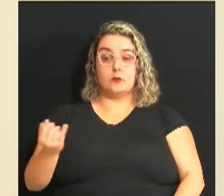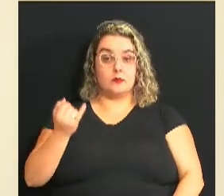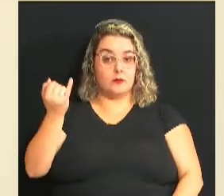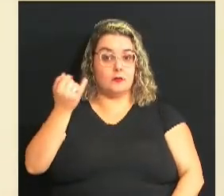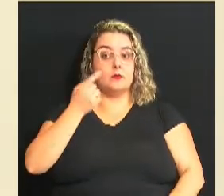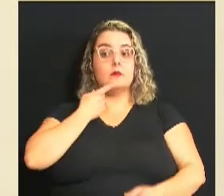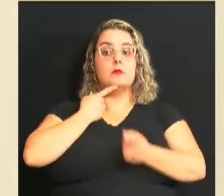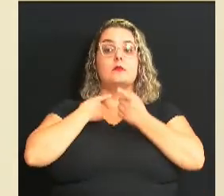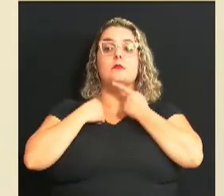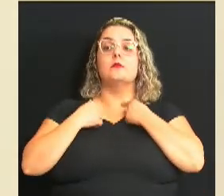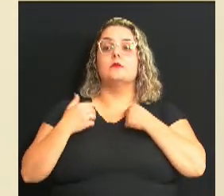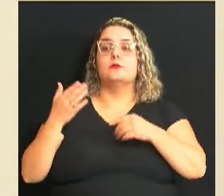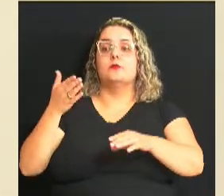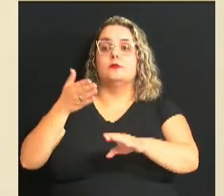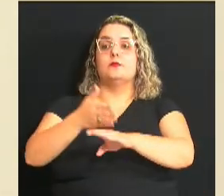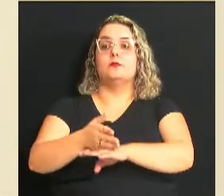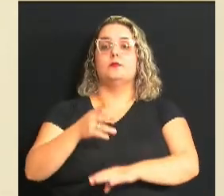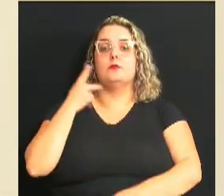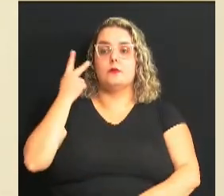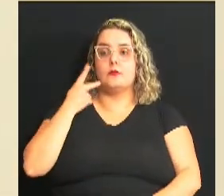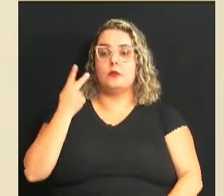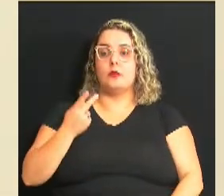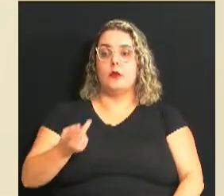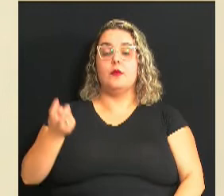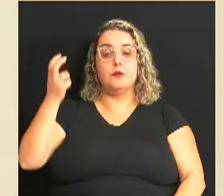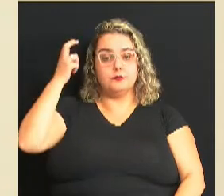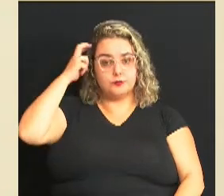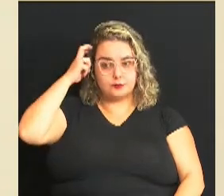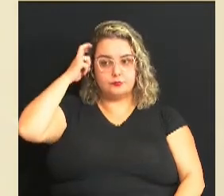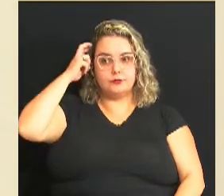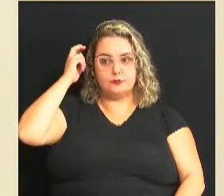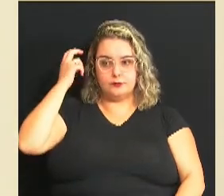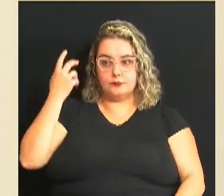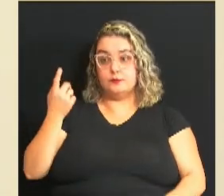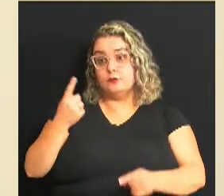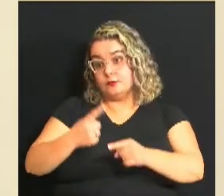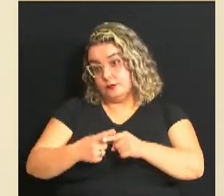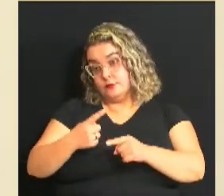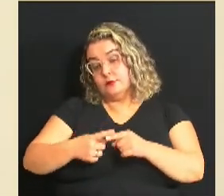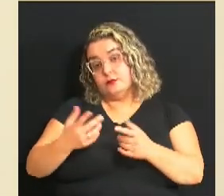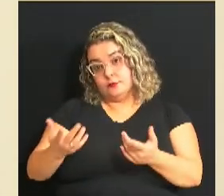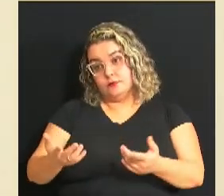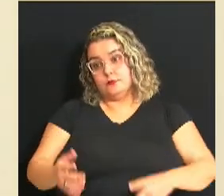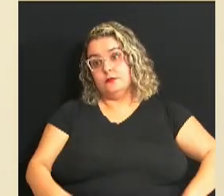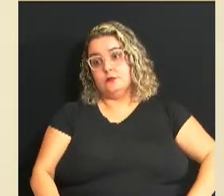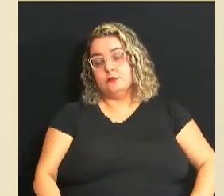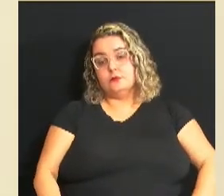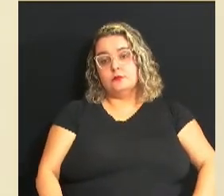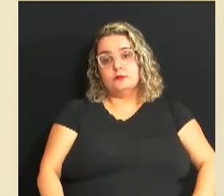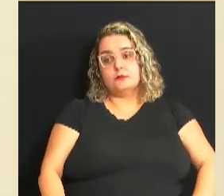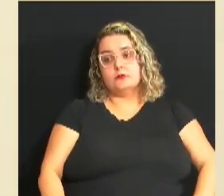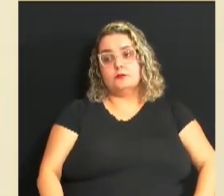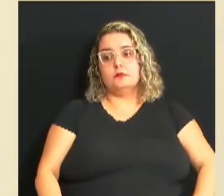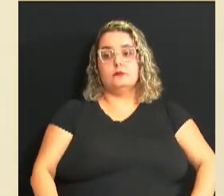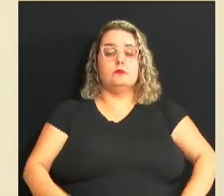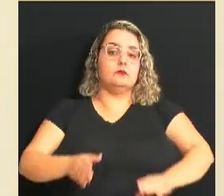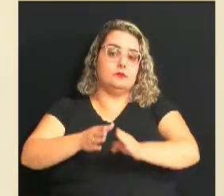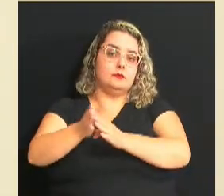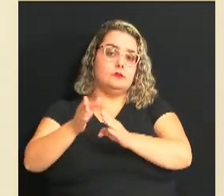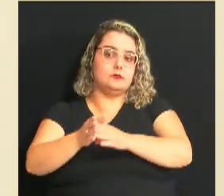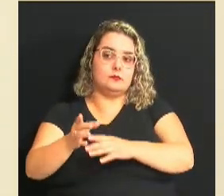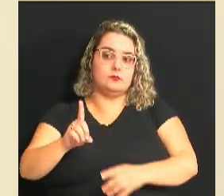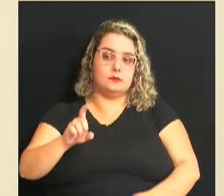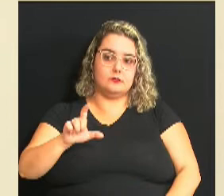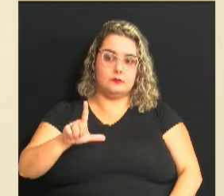fazer parte da política cultural, porque, de fato, o Conselho delibera sobre esse